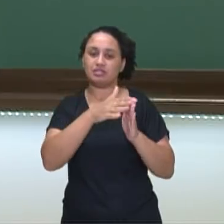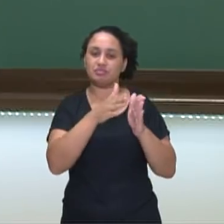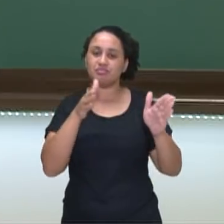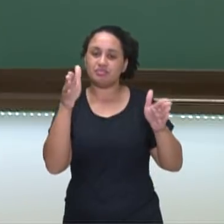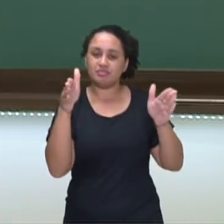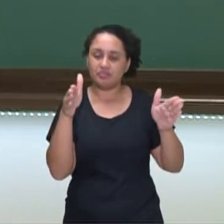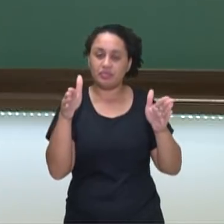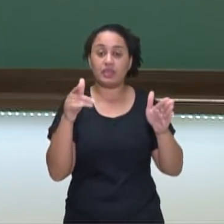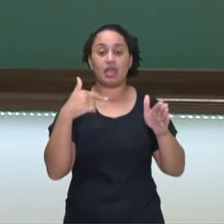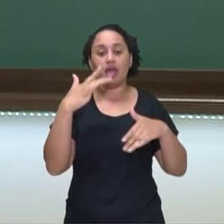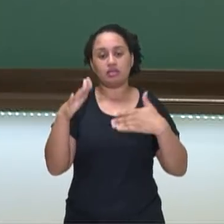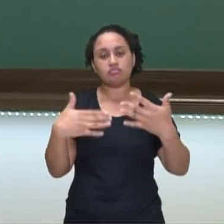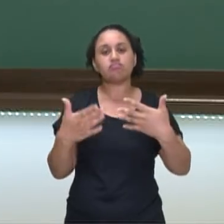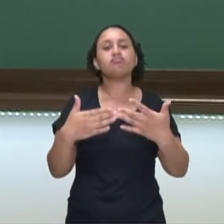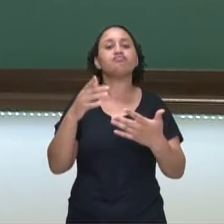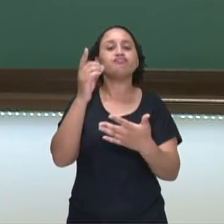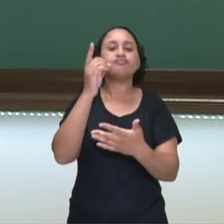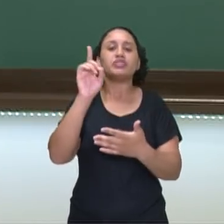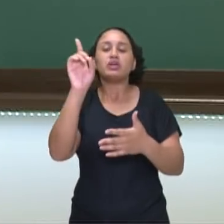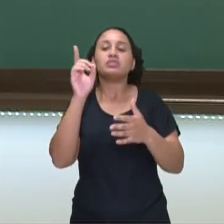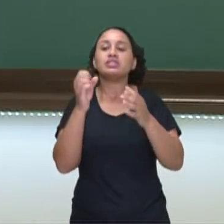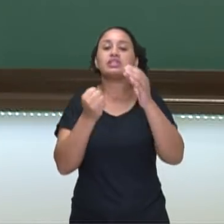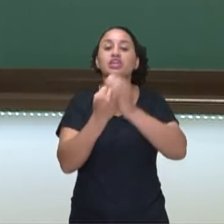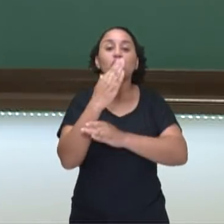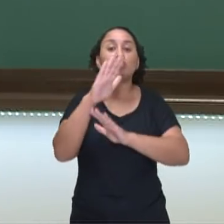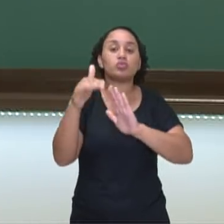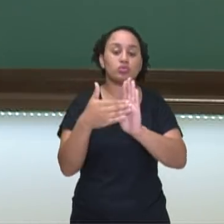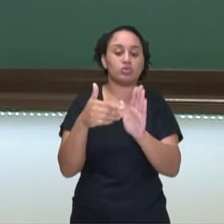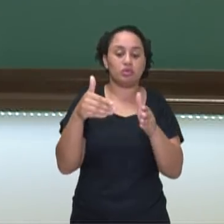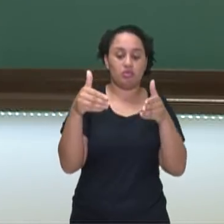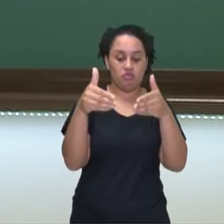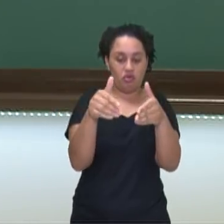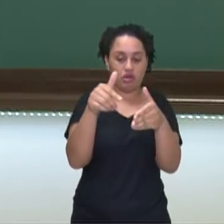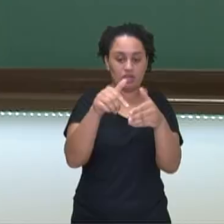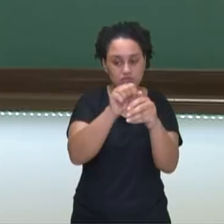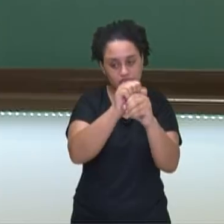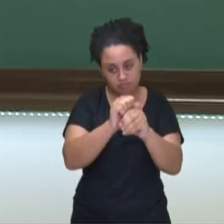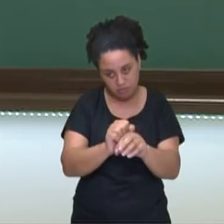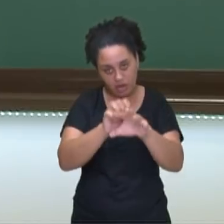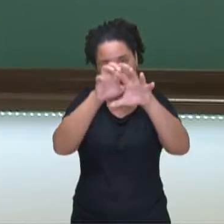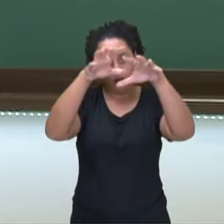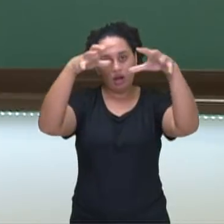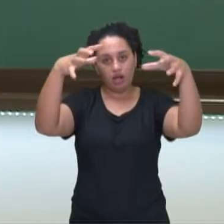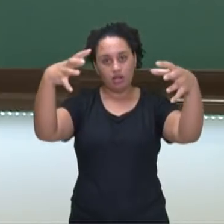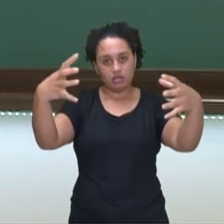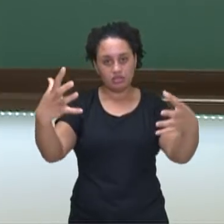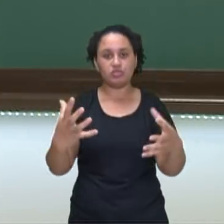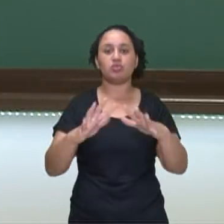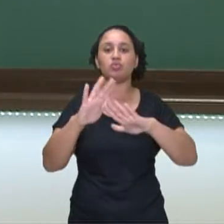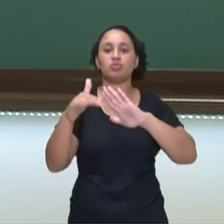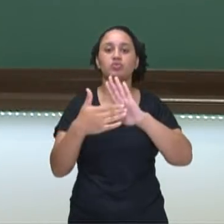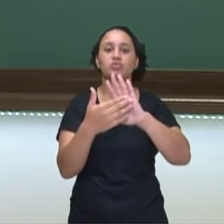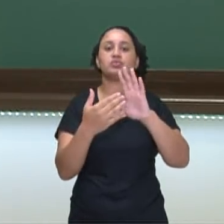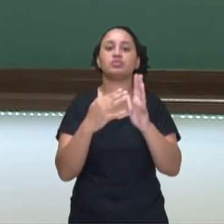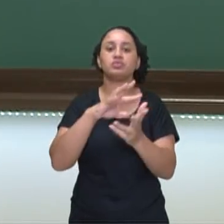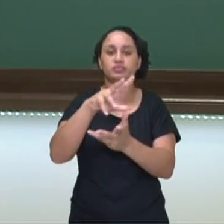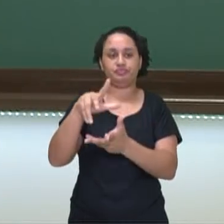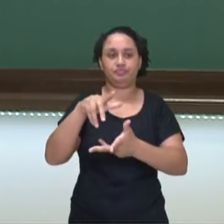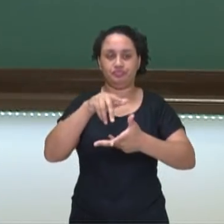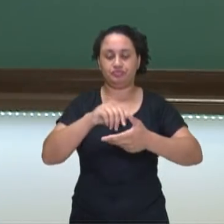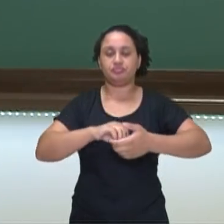deuses criaram então, que Deus criou todo o universo. Essa é a referência religiosa